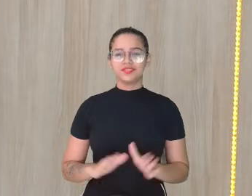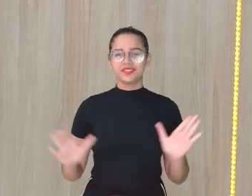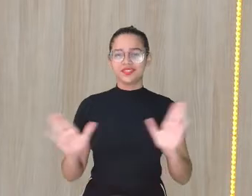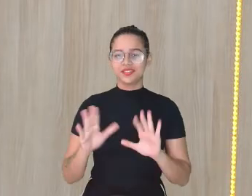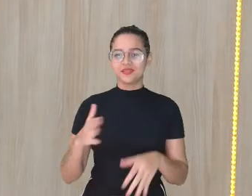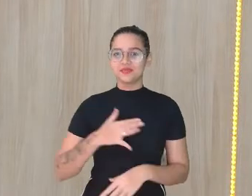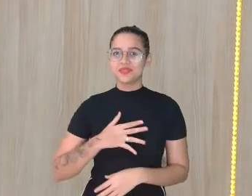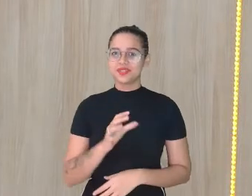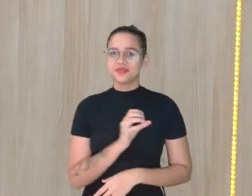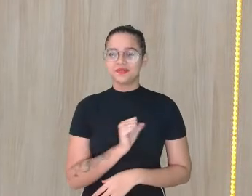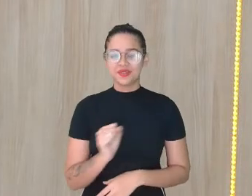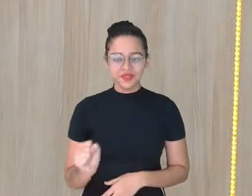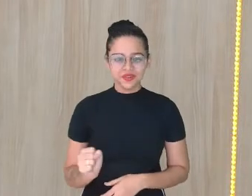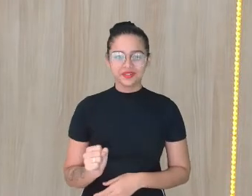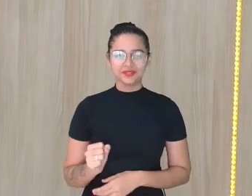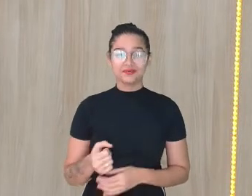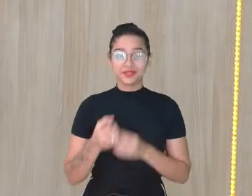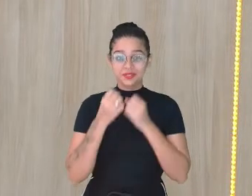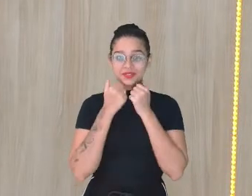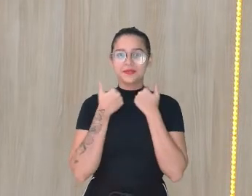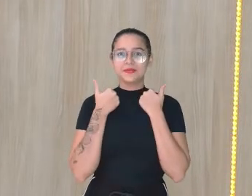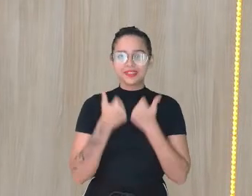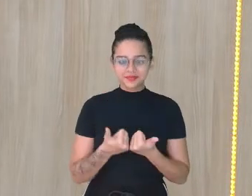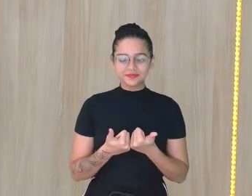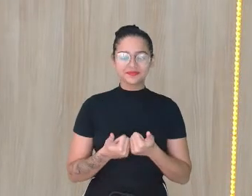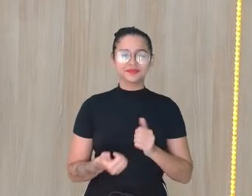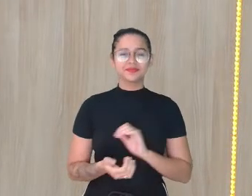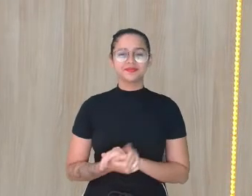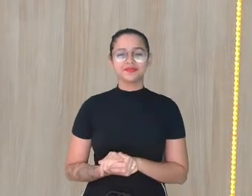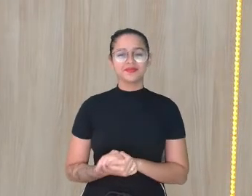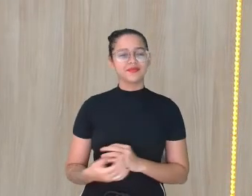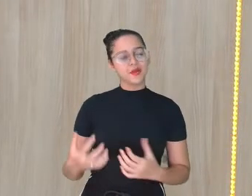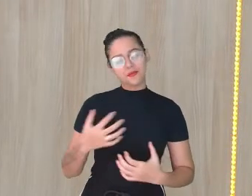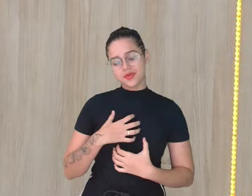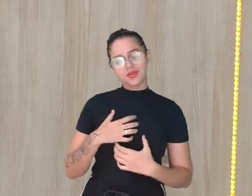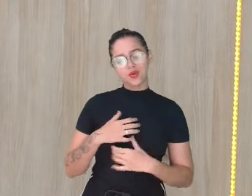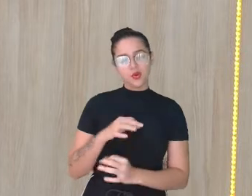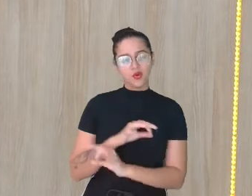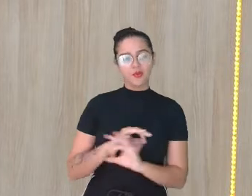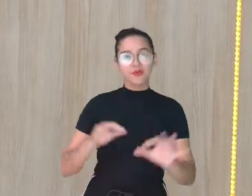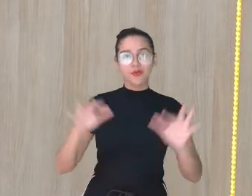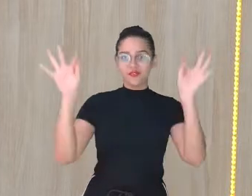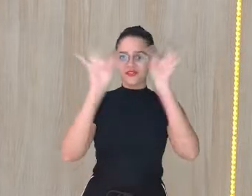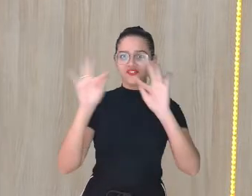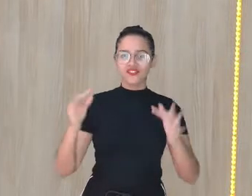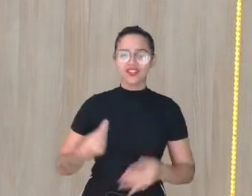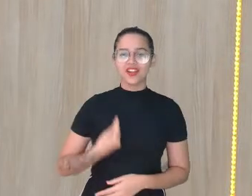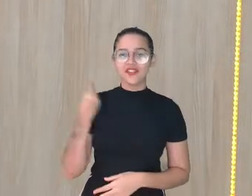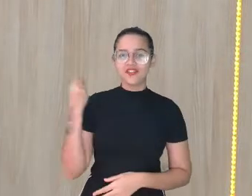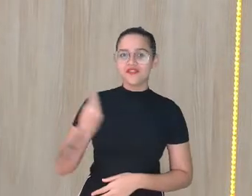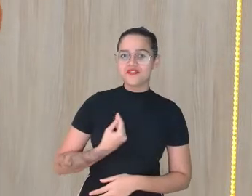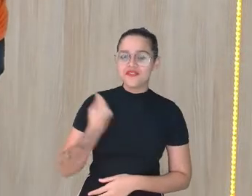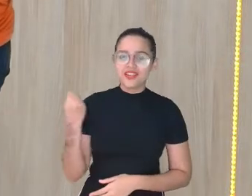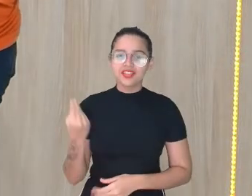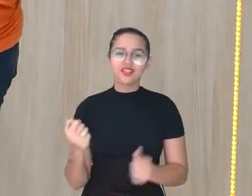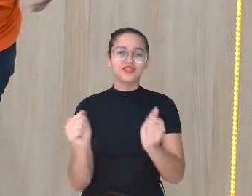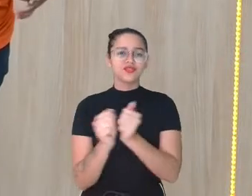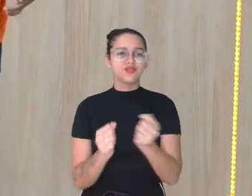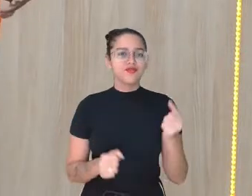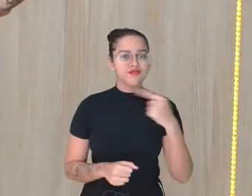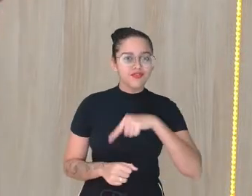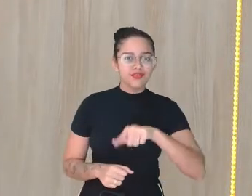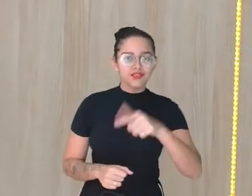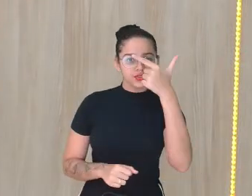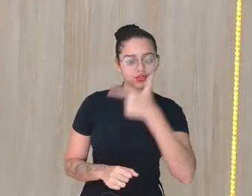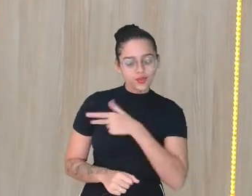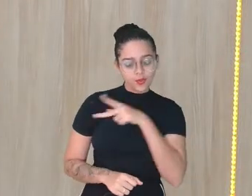Olá, meus amores! Como é que vocês estão? Eu estou ótima, feliz da vida por estar aqui com vocês.